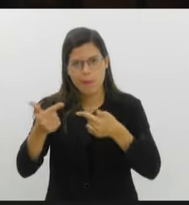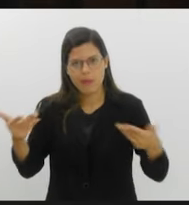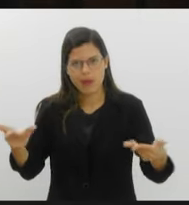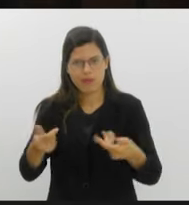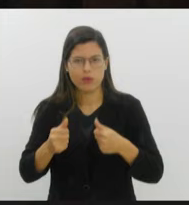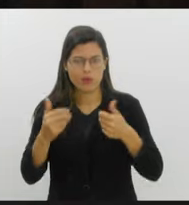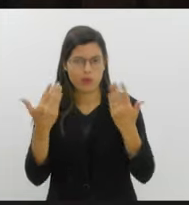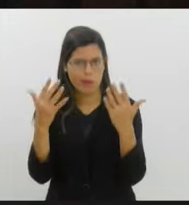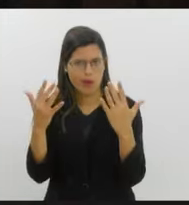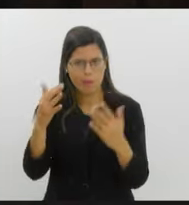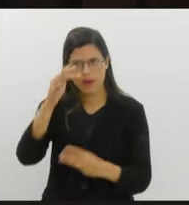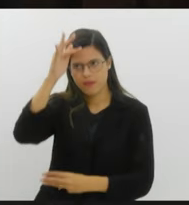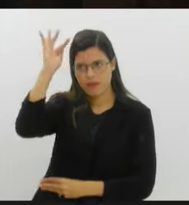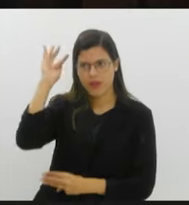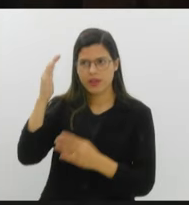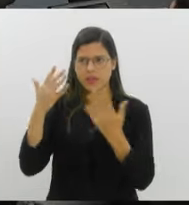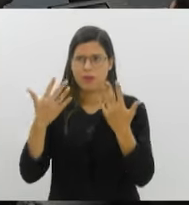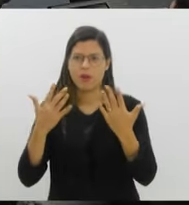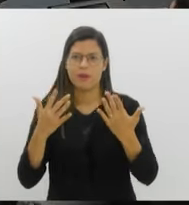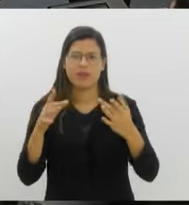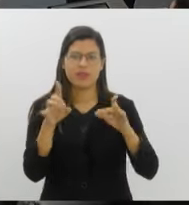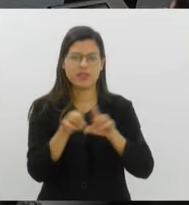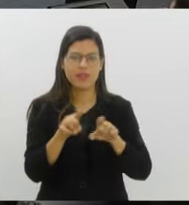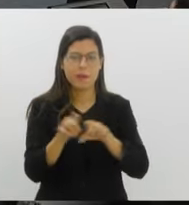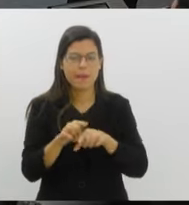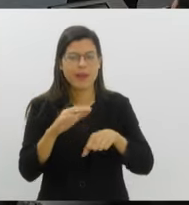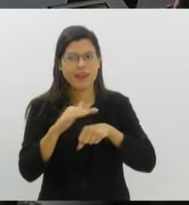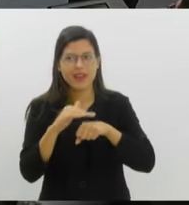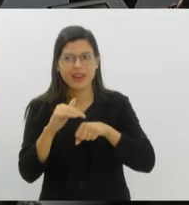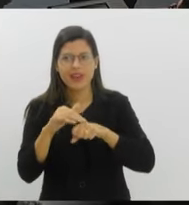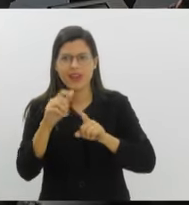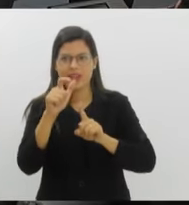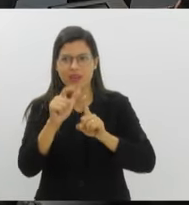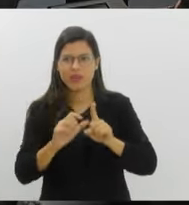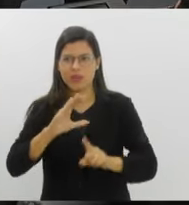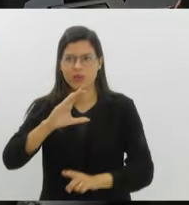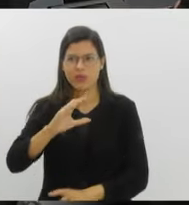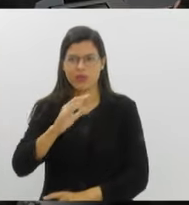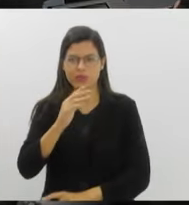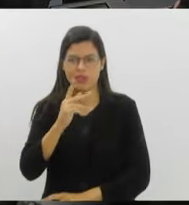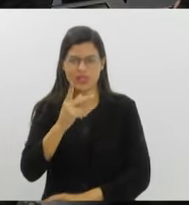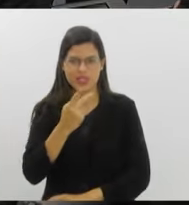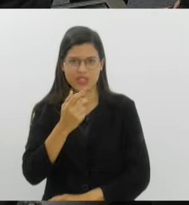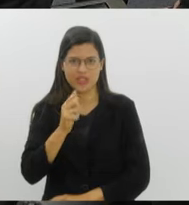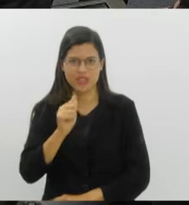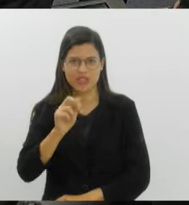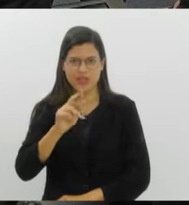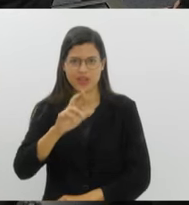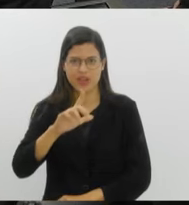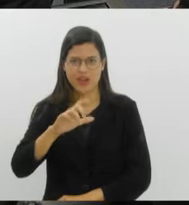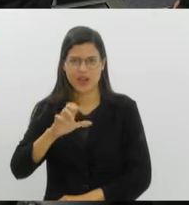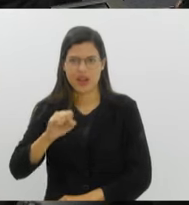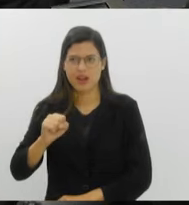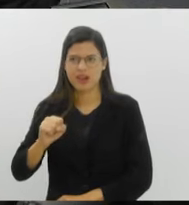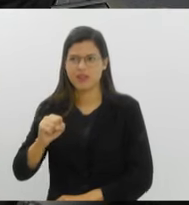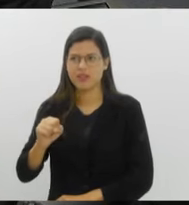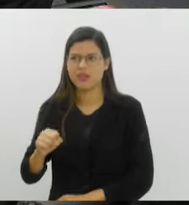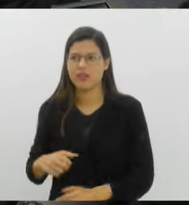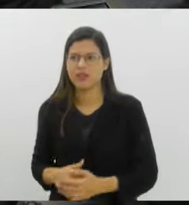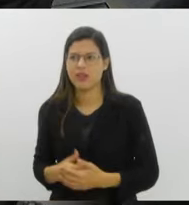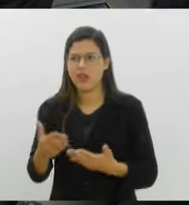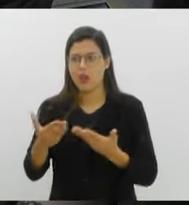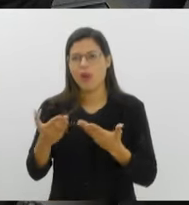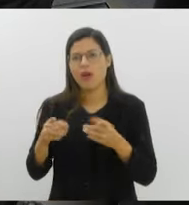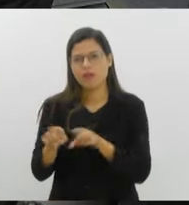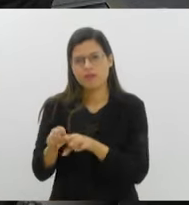Fred. E parabéns presidente. Aí ao nosso querido Charles de Souza. Presidente, eu quero coautoria, se for